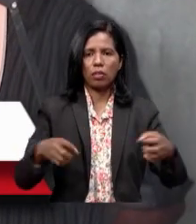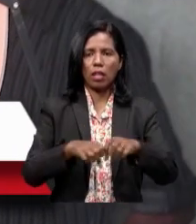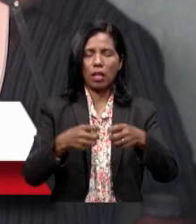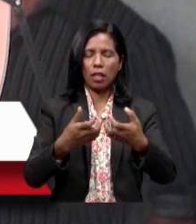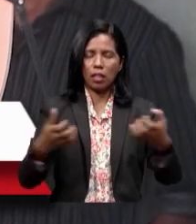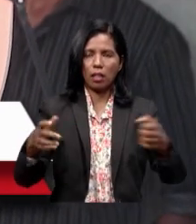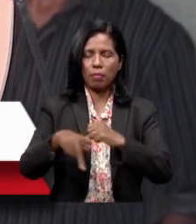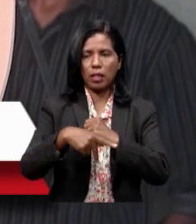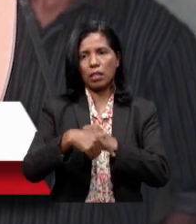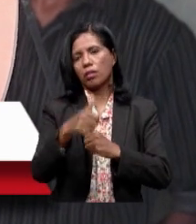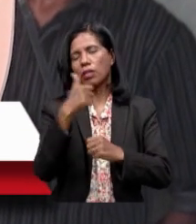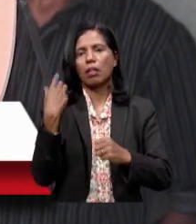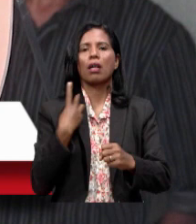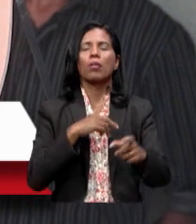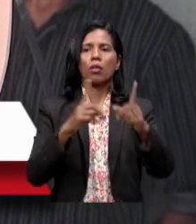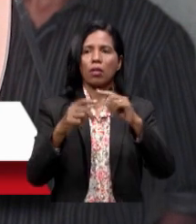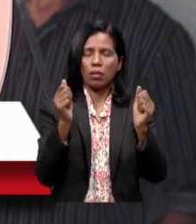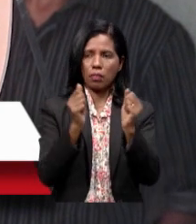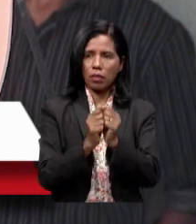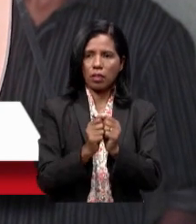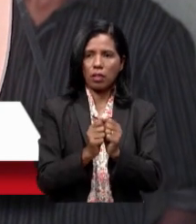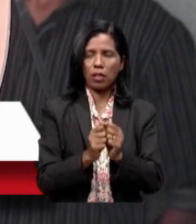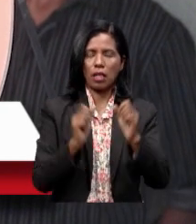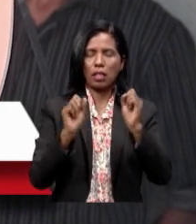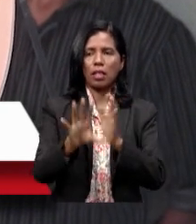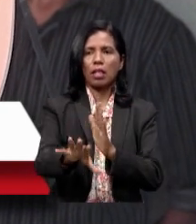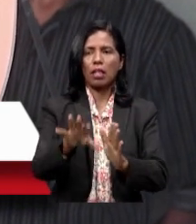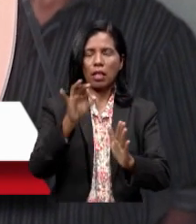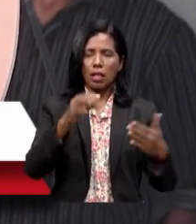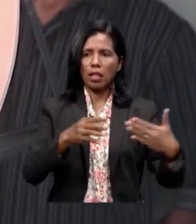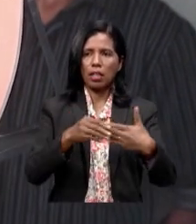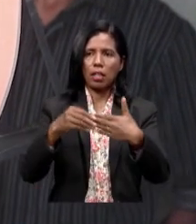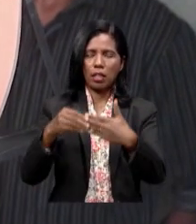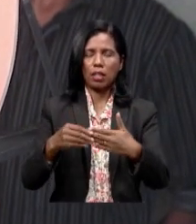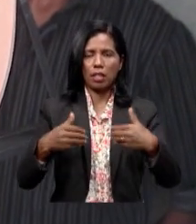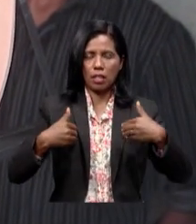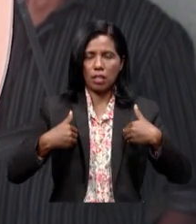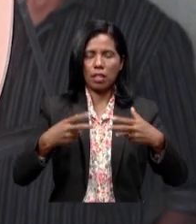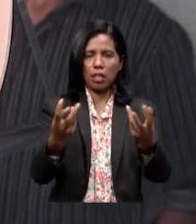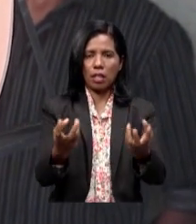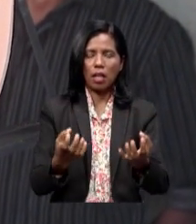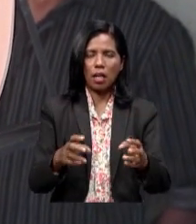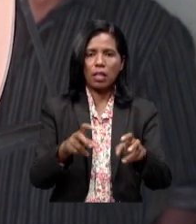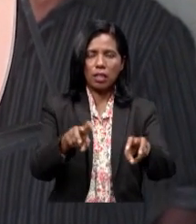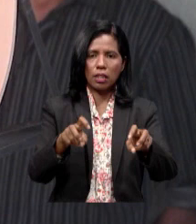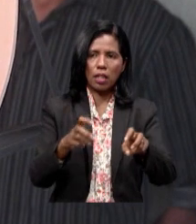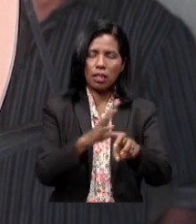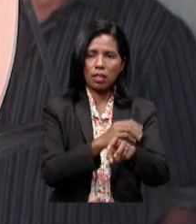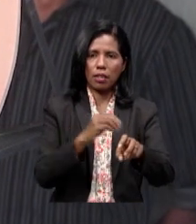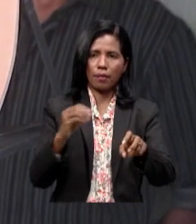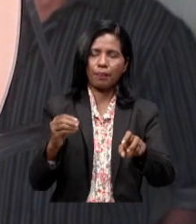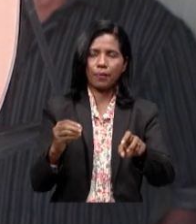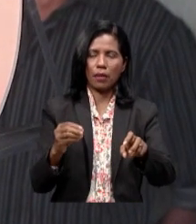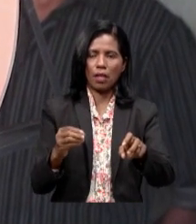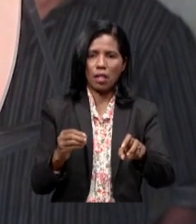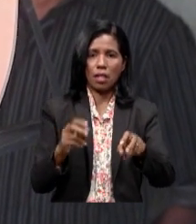amigo, colher, mamaru, kata, tem que hilir um líder visionário e a interesse nacional líder, bebe as atu,